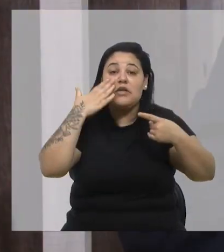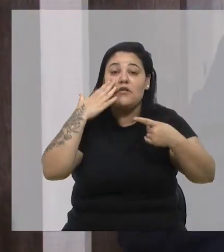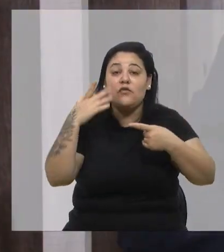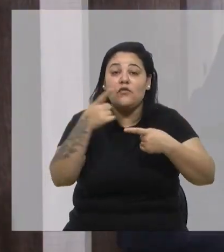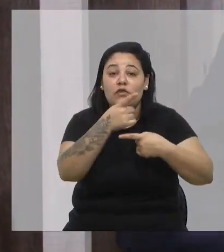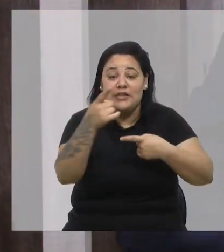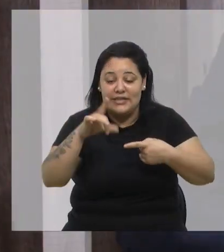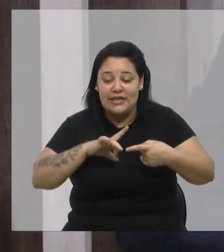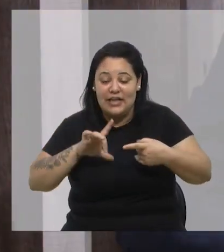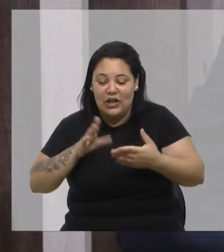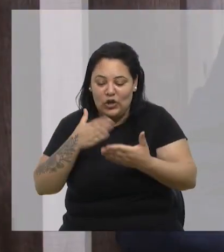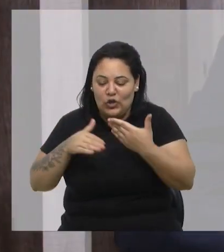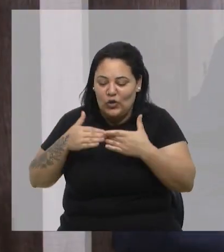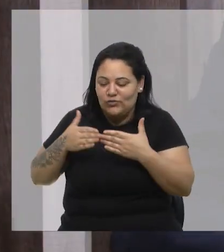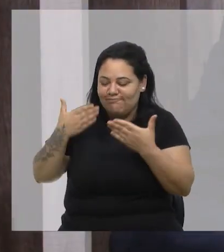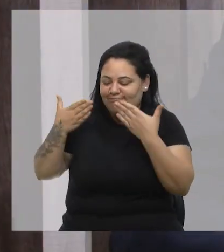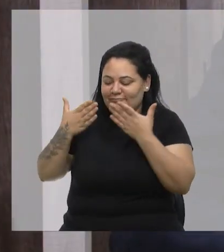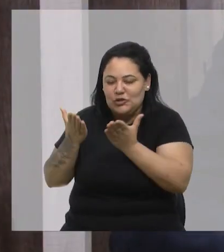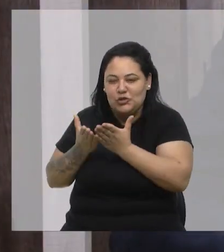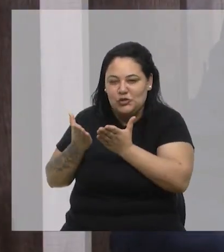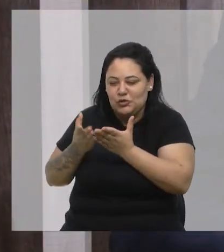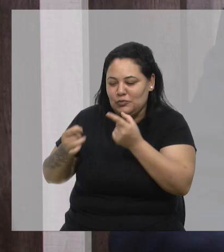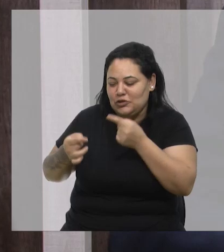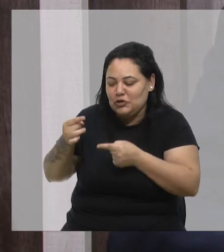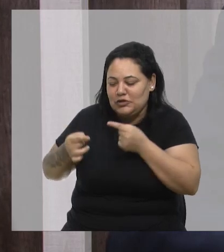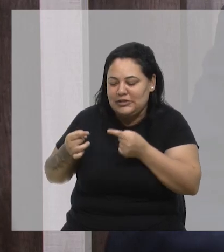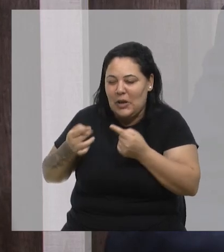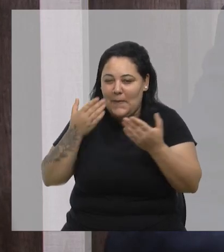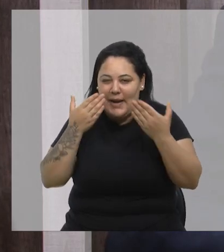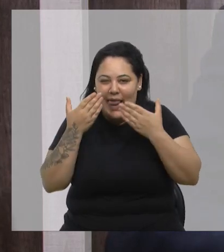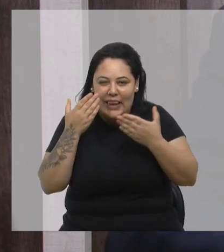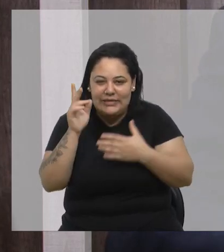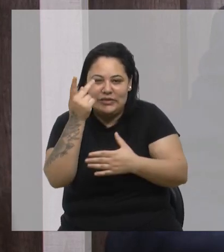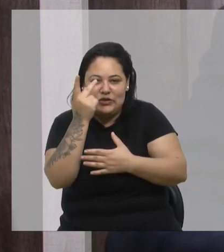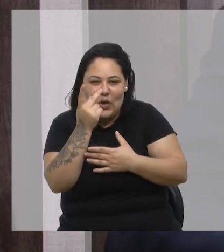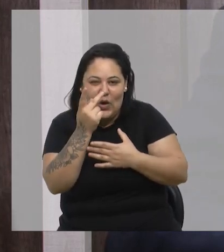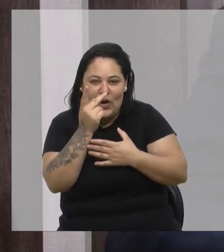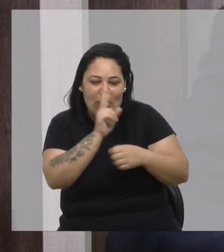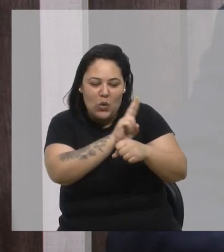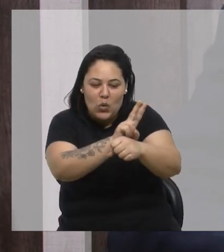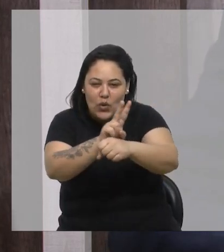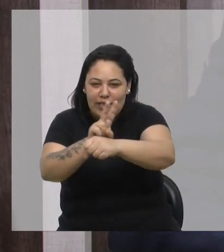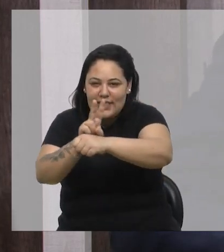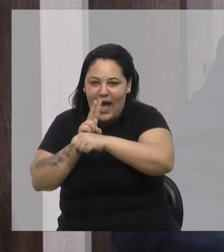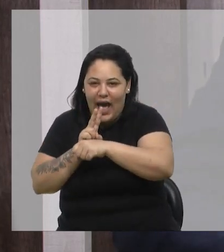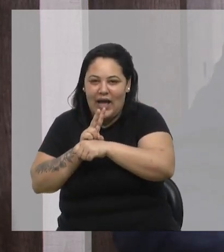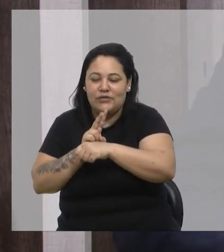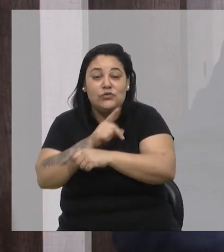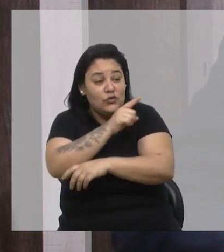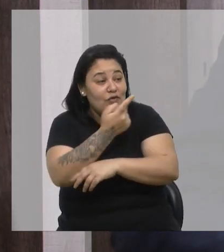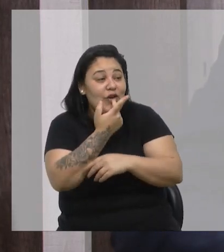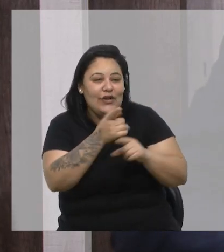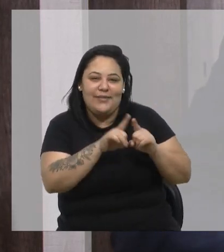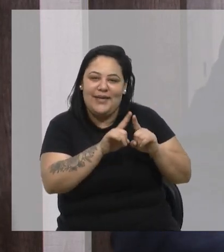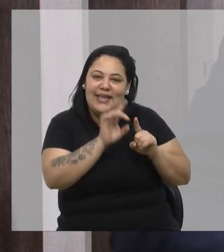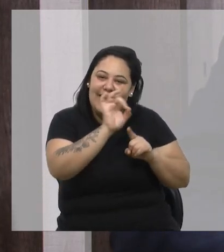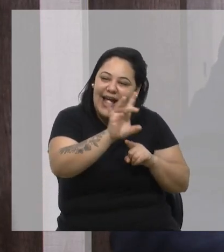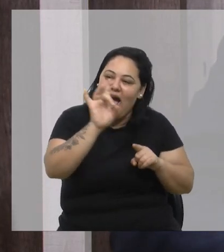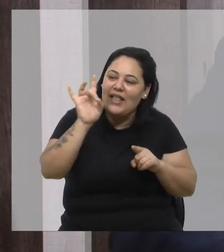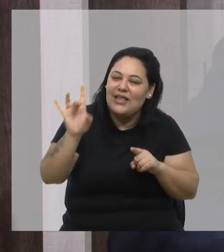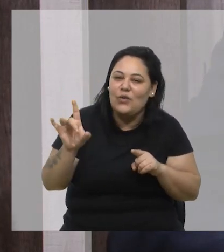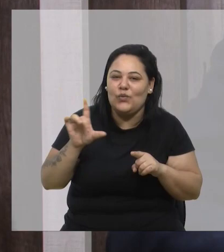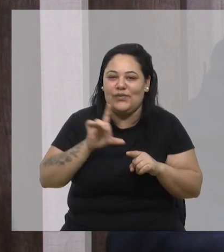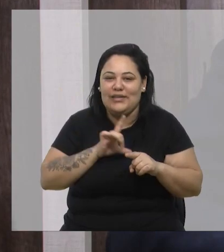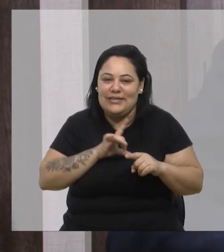têm toda uma discussão prévia do ponto de vista de roteiro, um cuidado, tu mesmo antecipaste